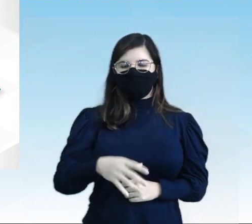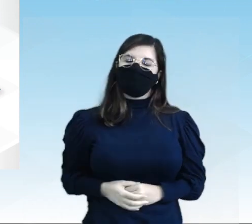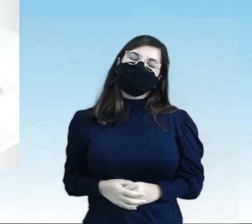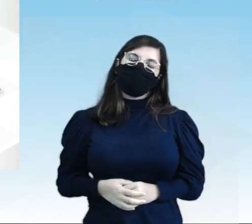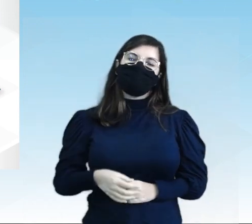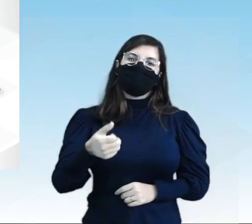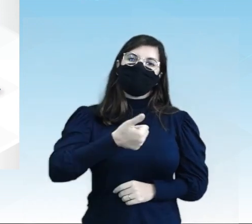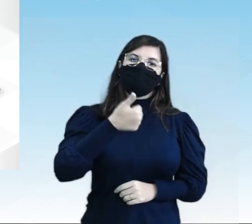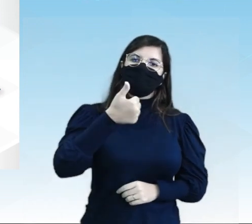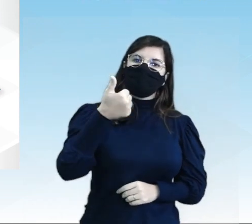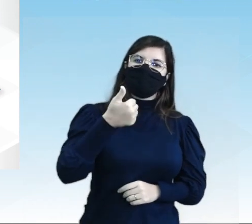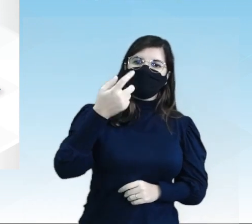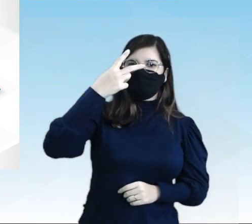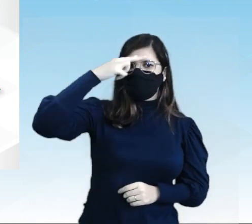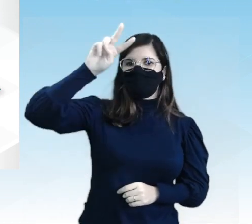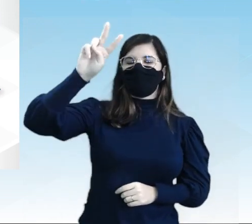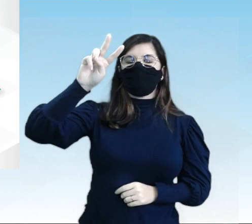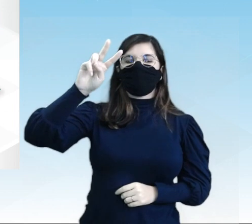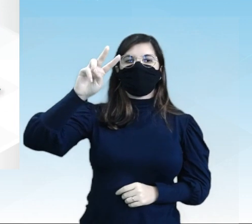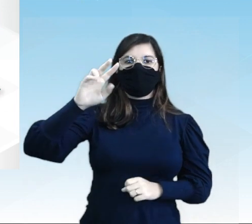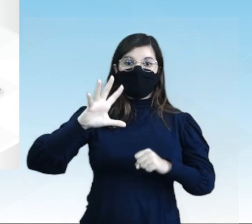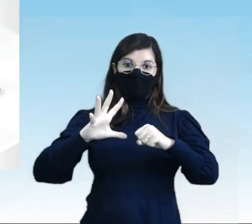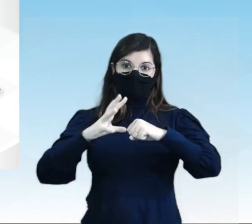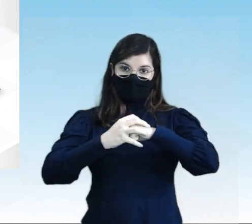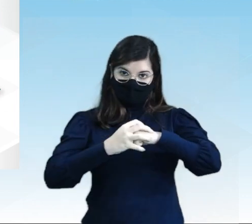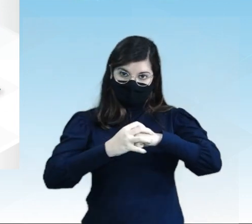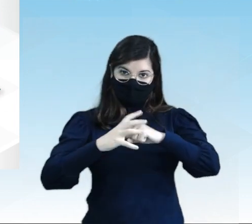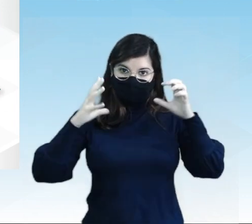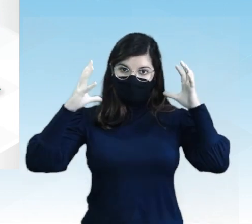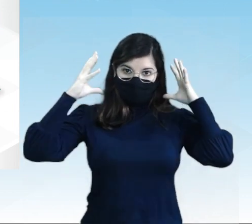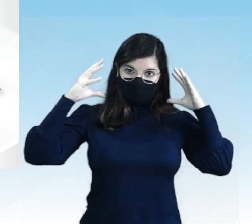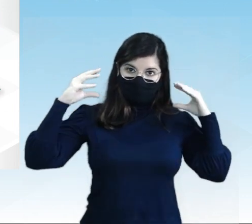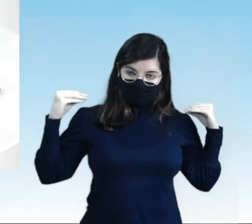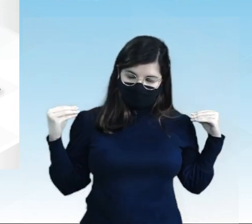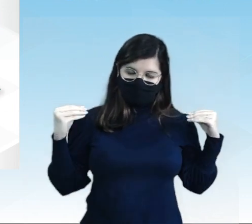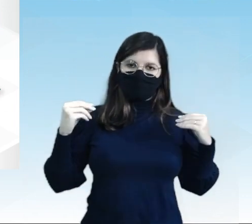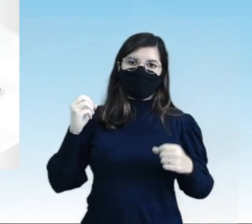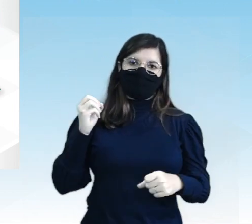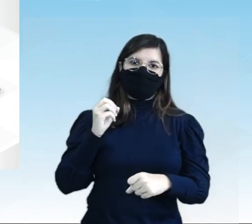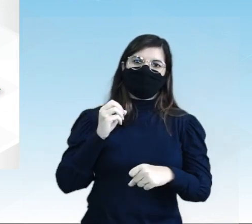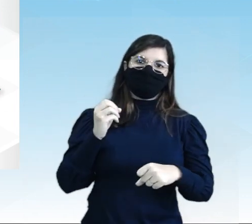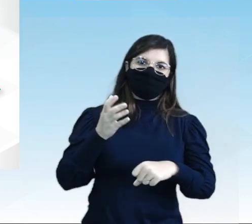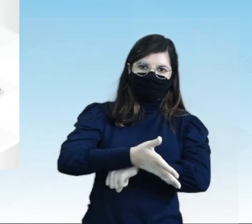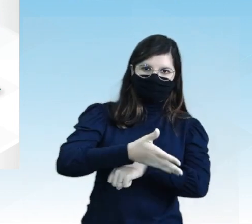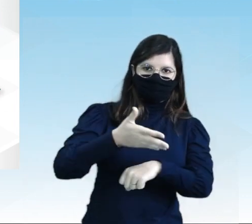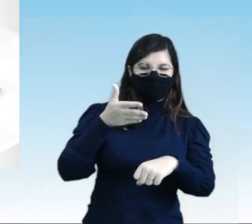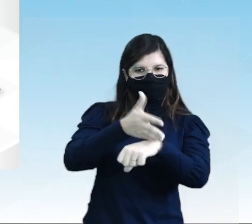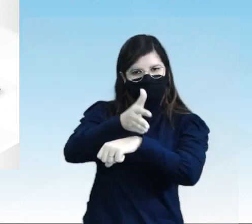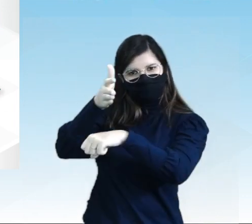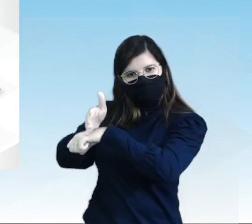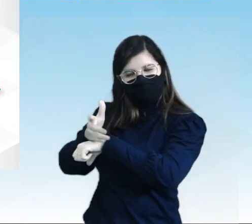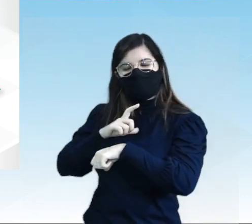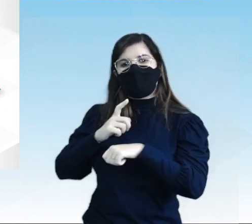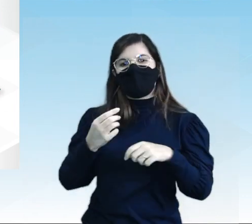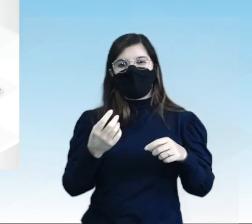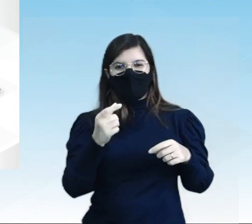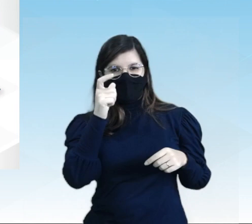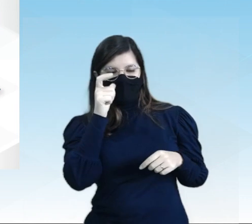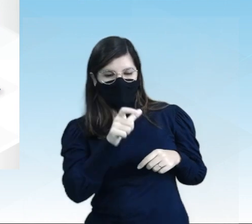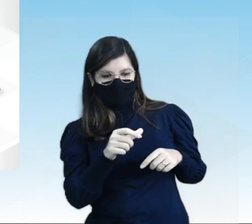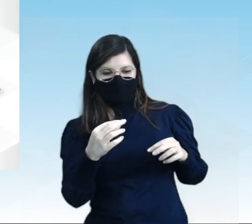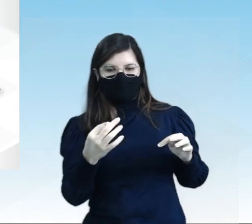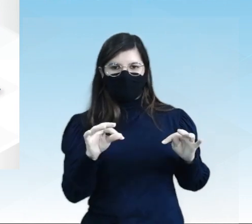que você precisa lembrar colonização holandesa invasão depois tecnologia